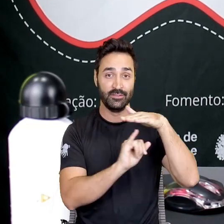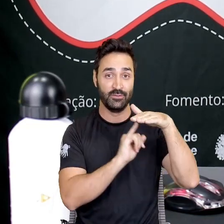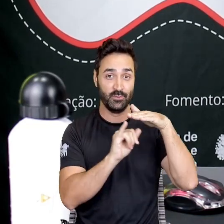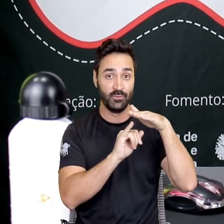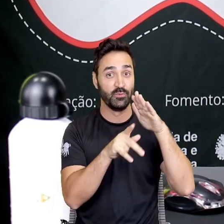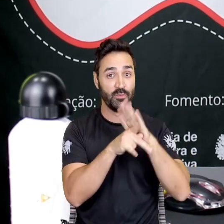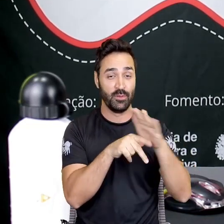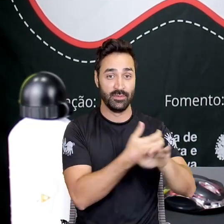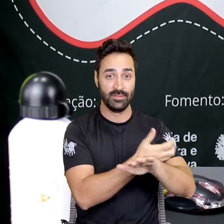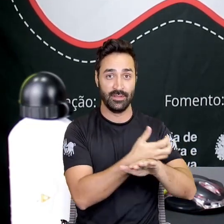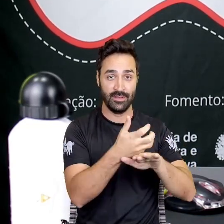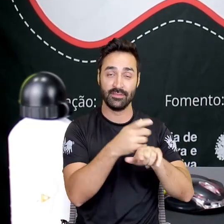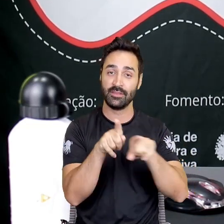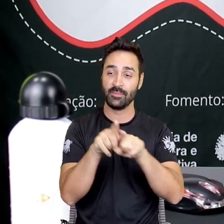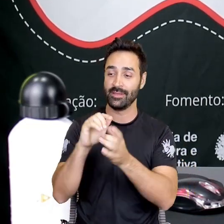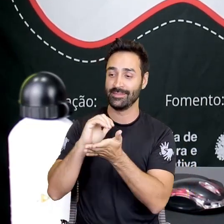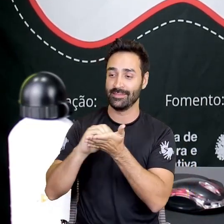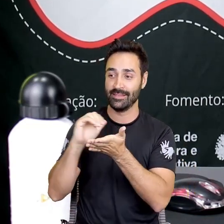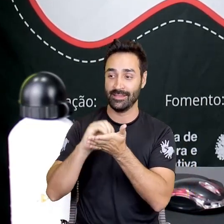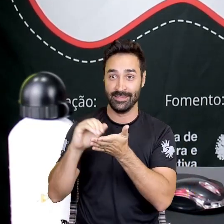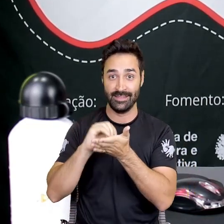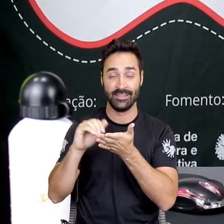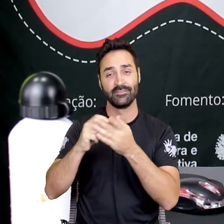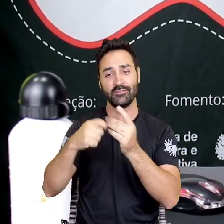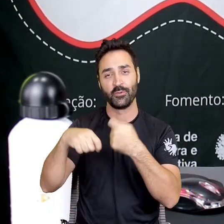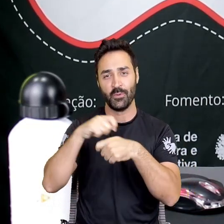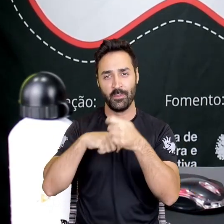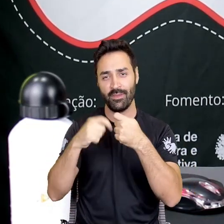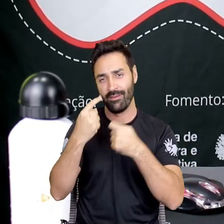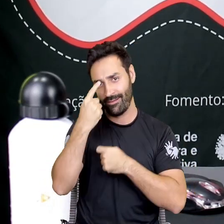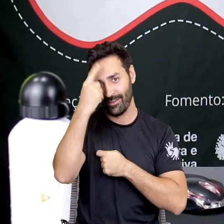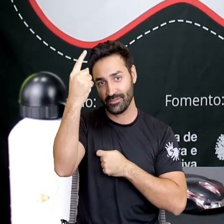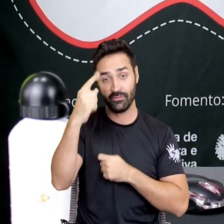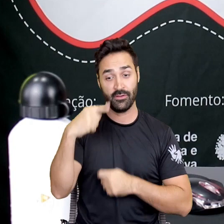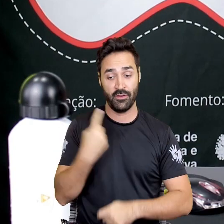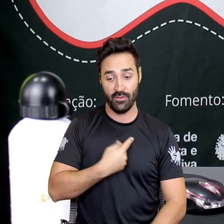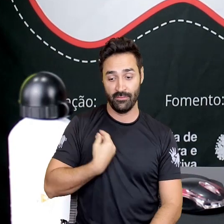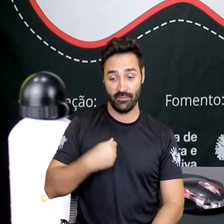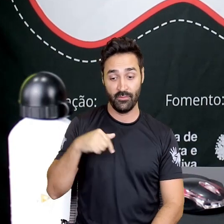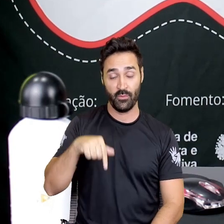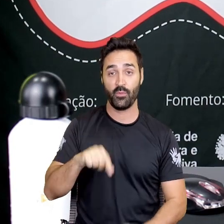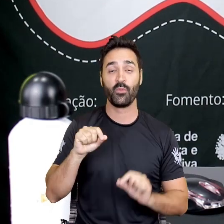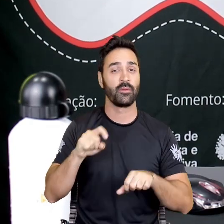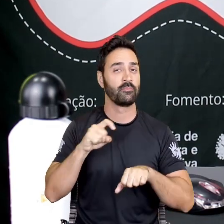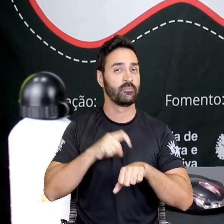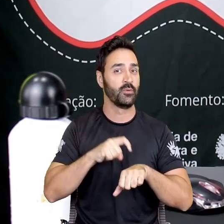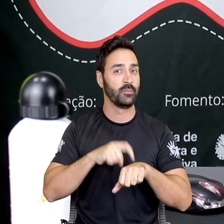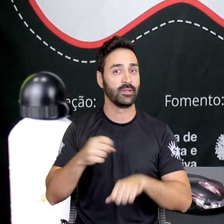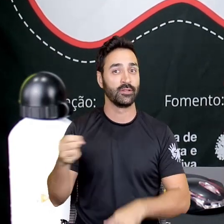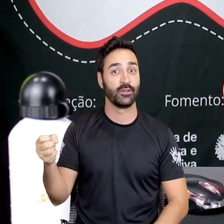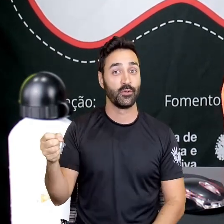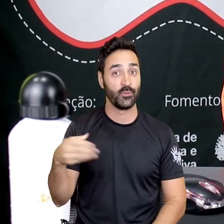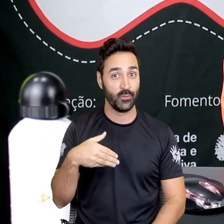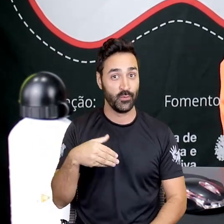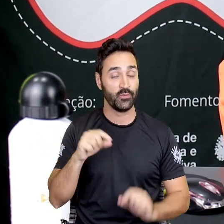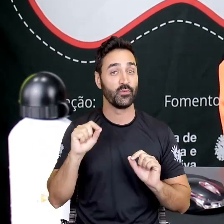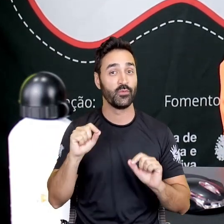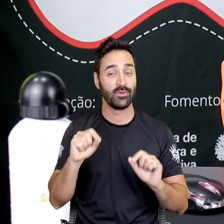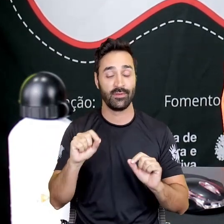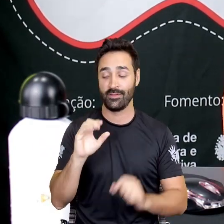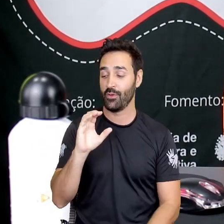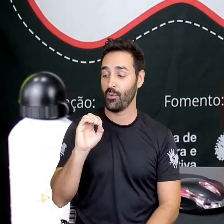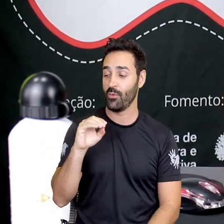da Secretaria de Cultura e Economia Criativa. E nós estamos aqui hoje num momento novo, que é o Conecta